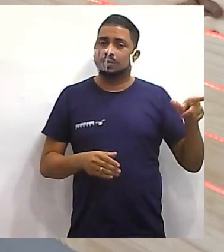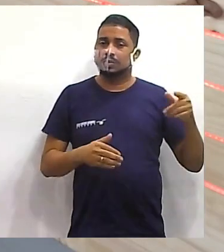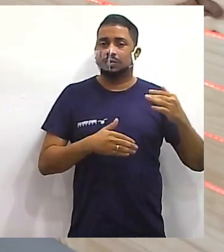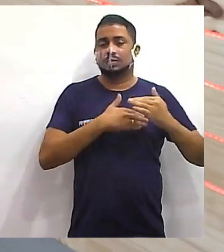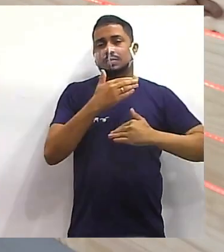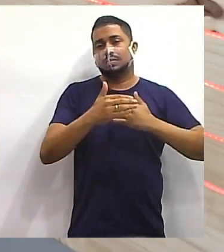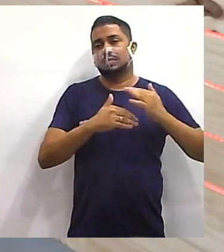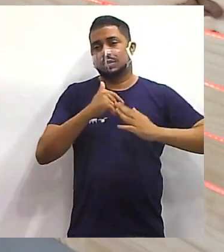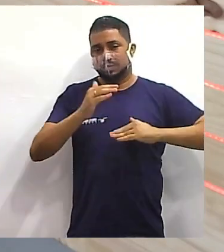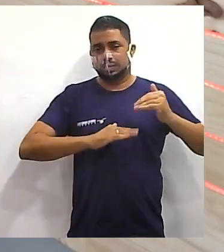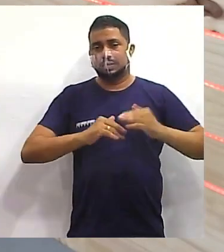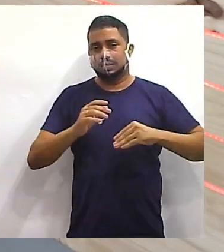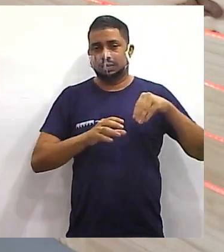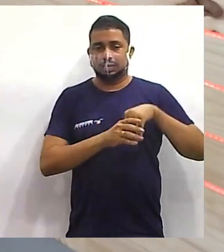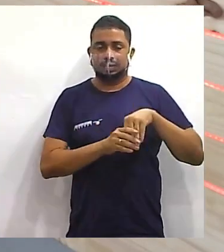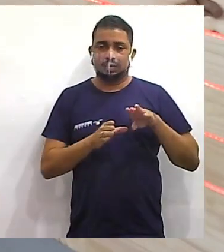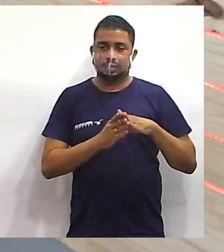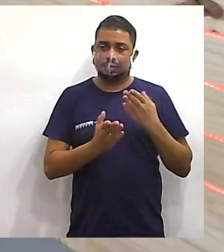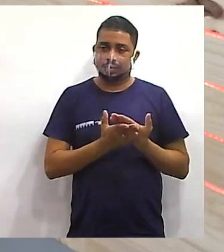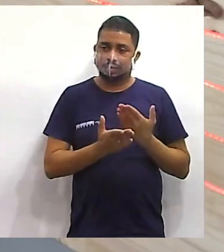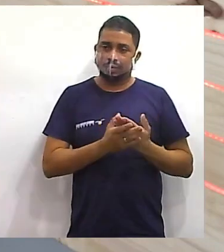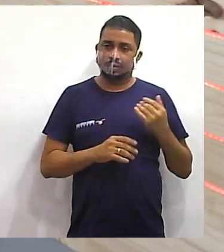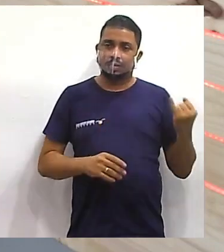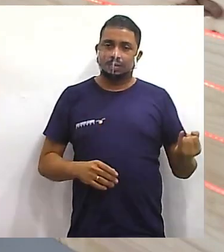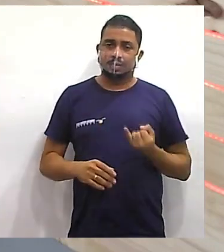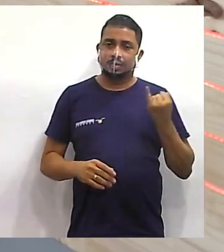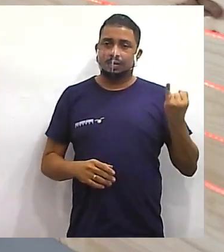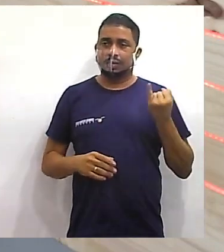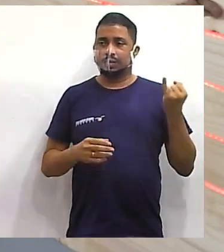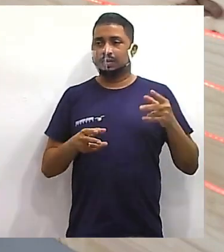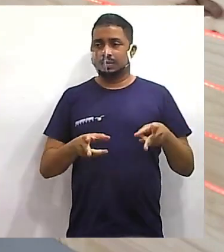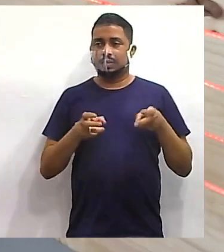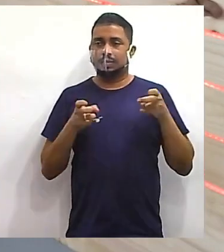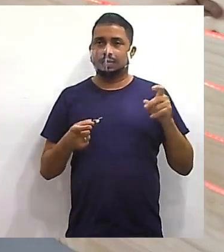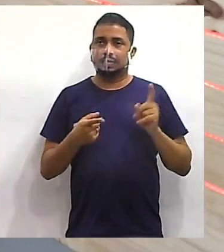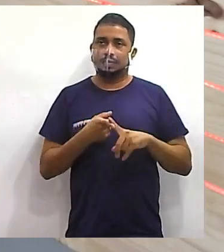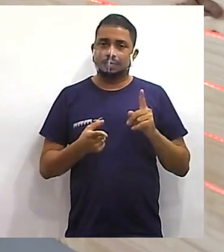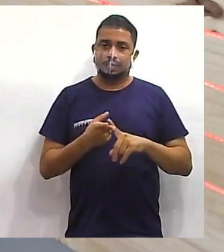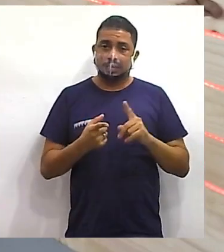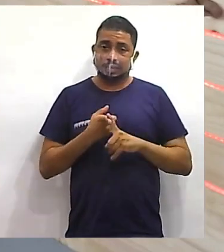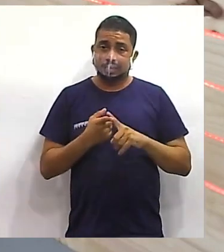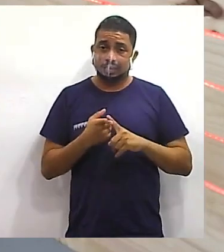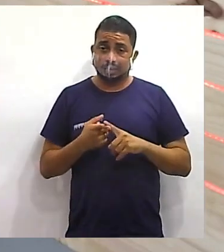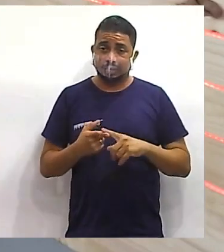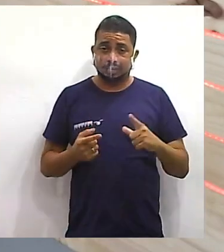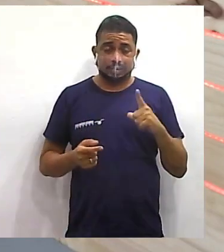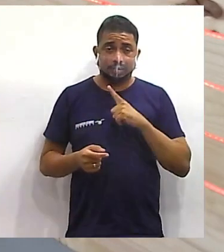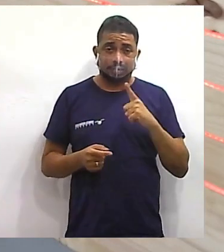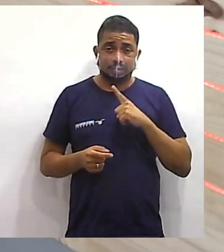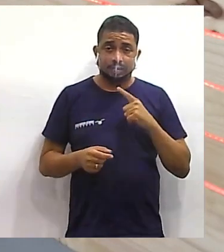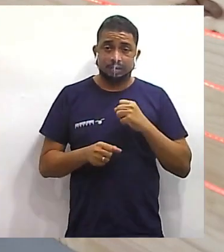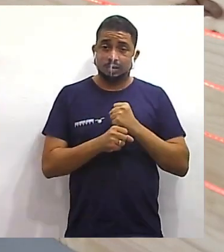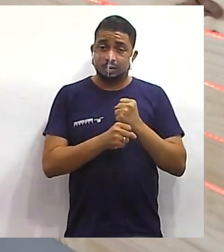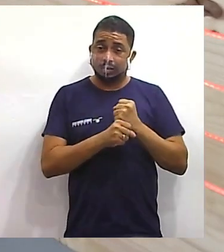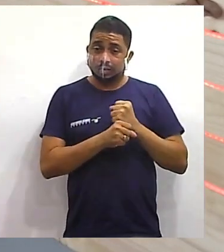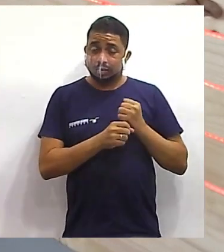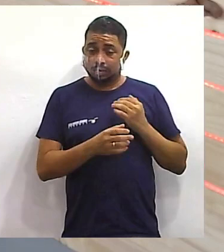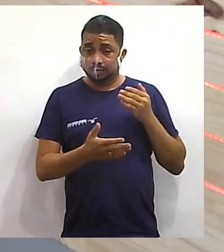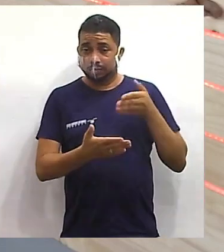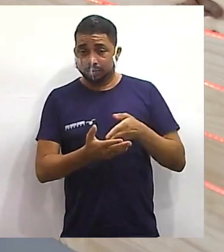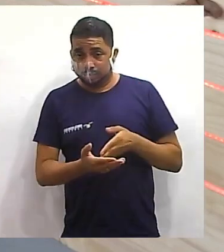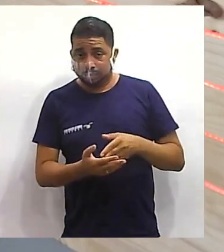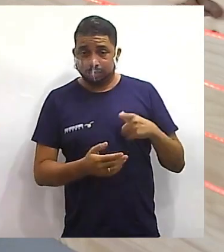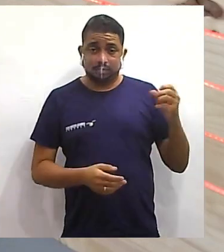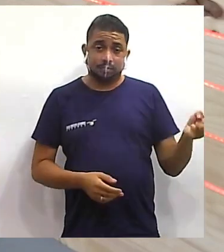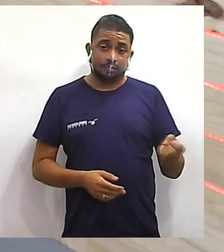profissionais dentro da escola. Mas é muito importante a gente perceber também que a gente está tendo, né, nos últimos anos, uma